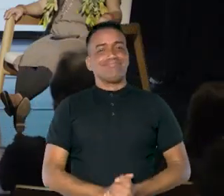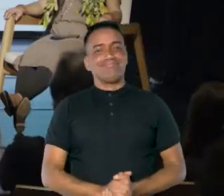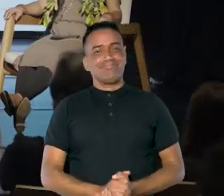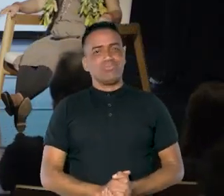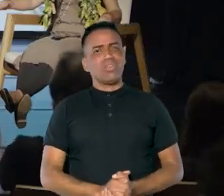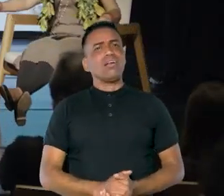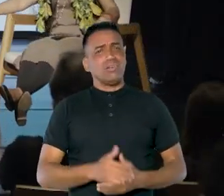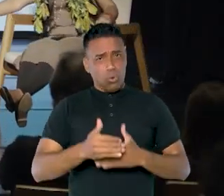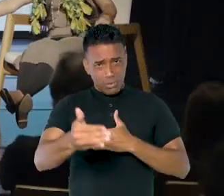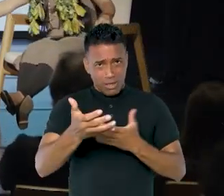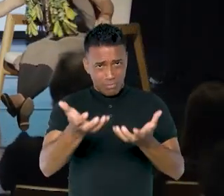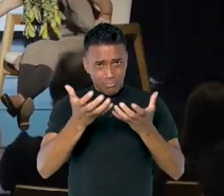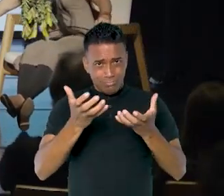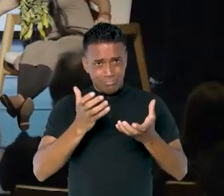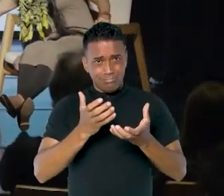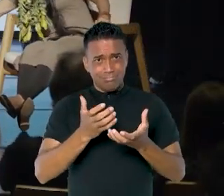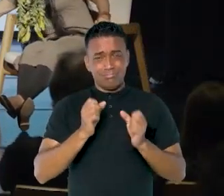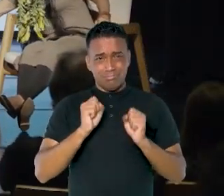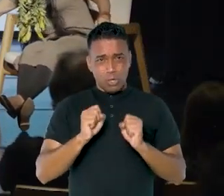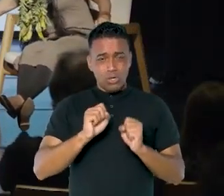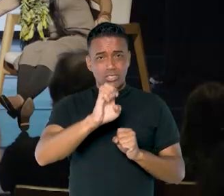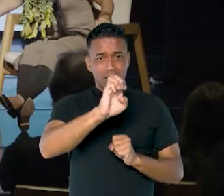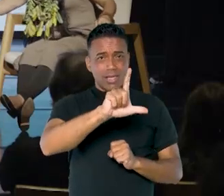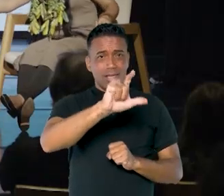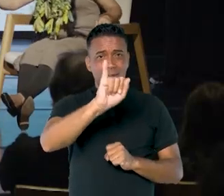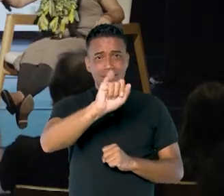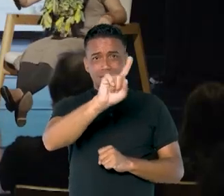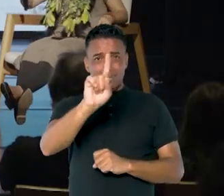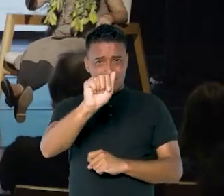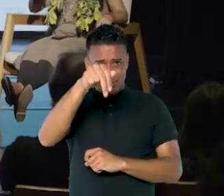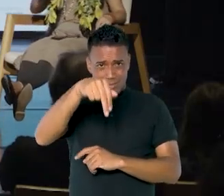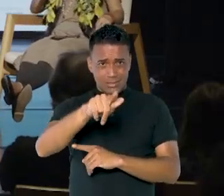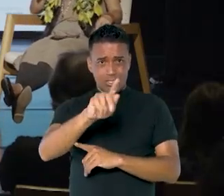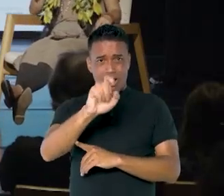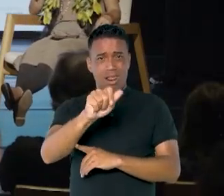Quem quer começar? Pode ser, Elisângela?